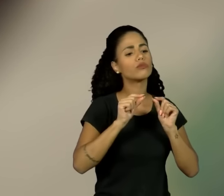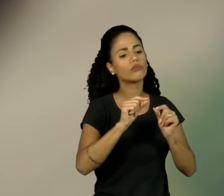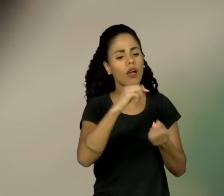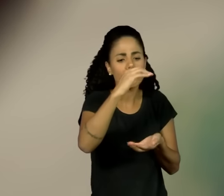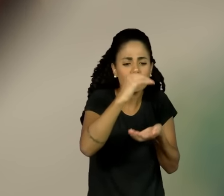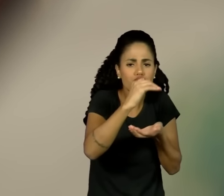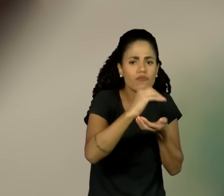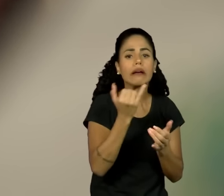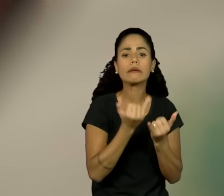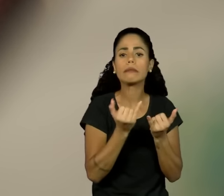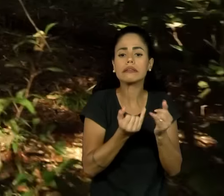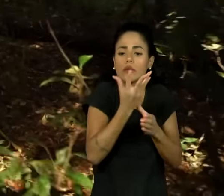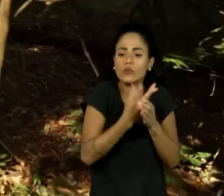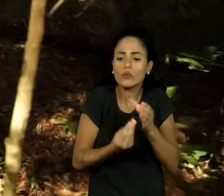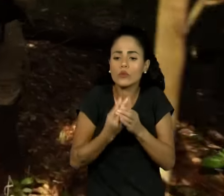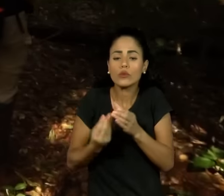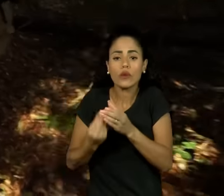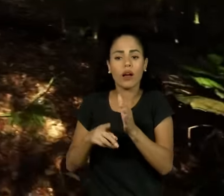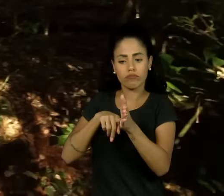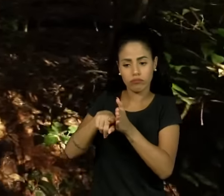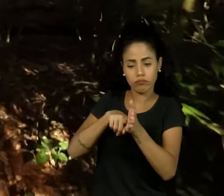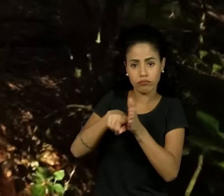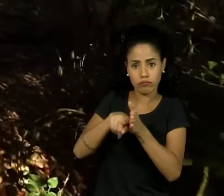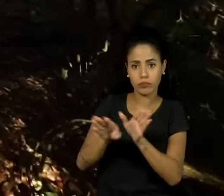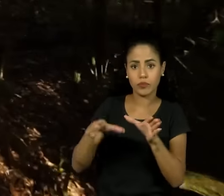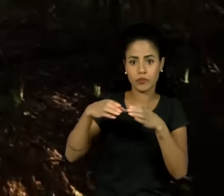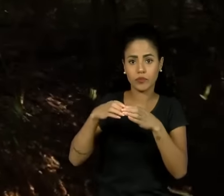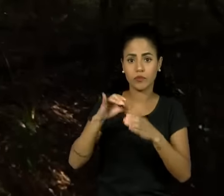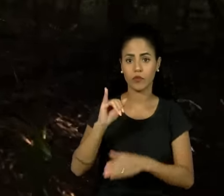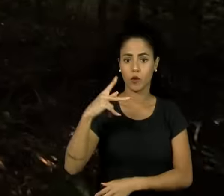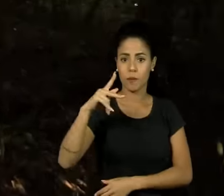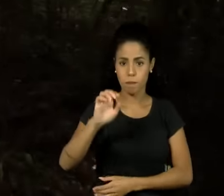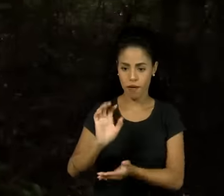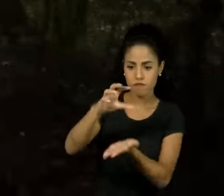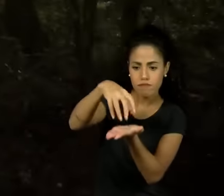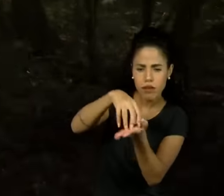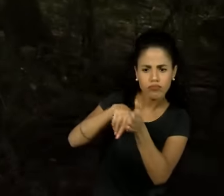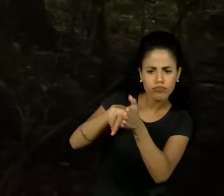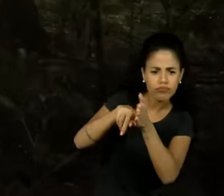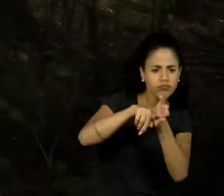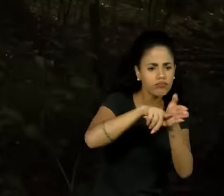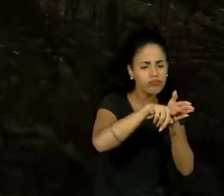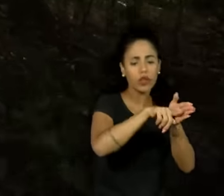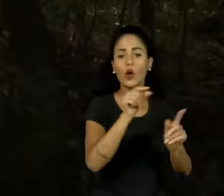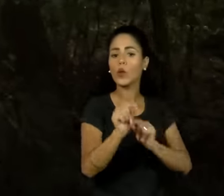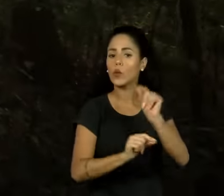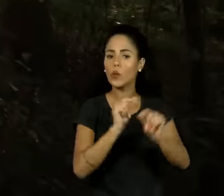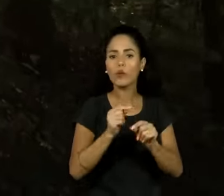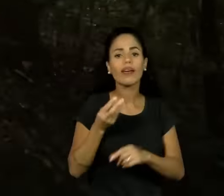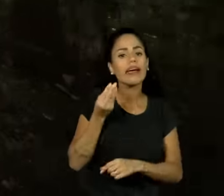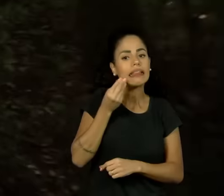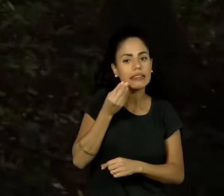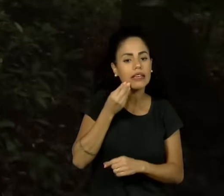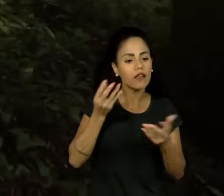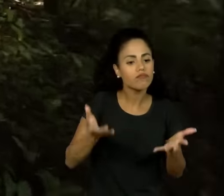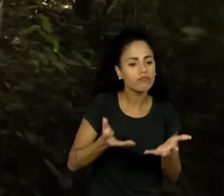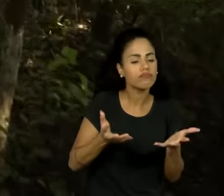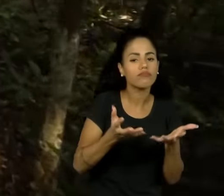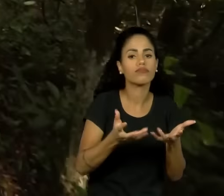considerado extinto. O Instituto de Pesquisas Ecológicas trabalha em várias frentes. No manejo, promovendo a